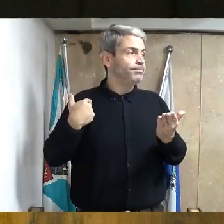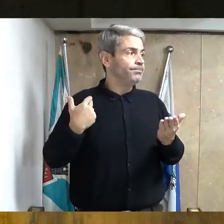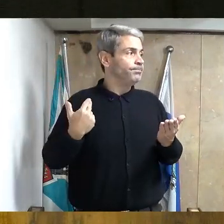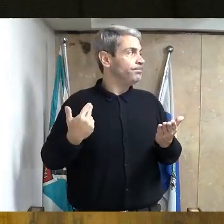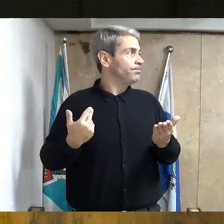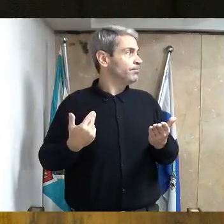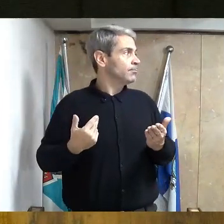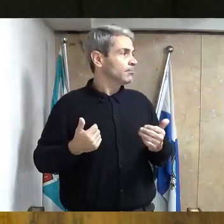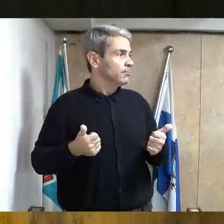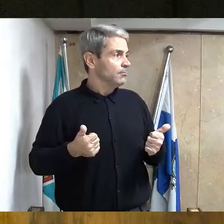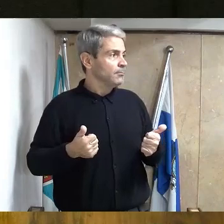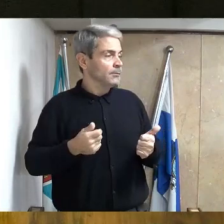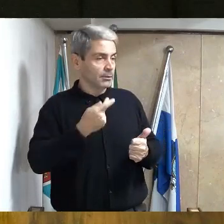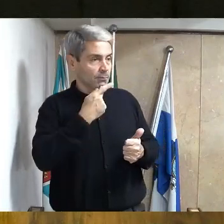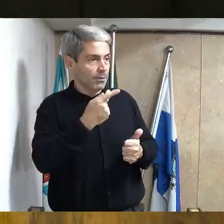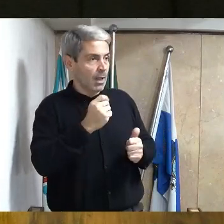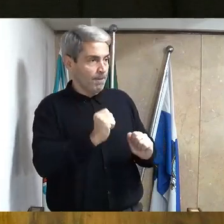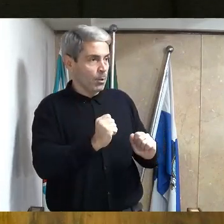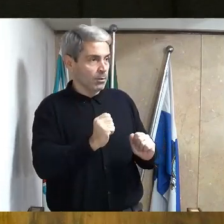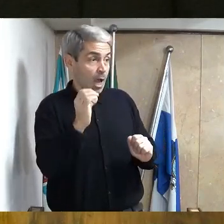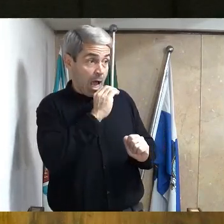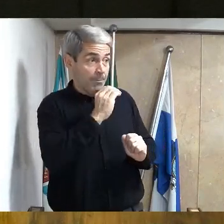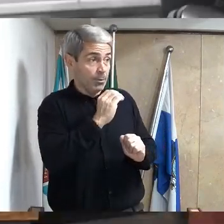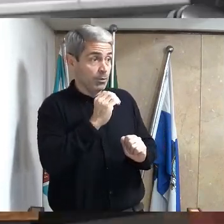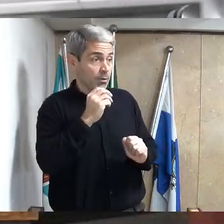Vossa Excelência, me concede uma parte? Vou ser rápido.